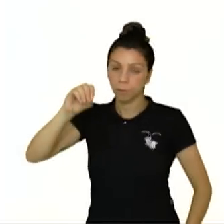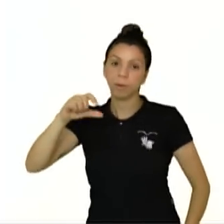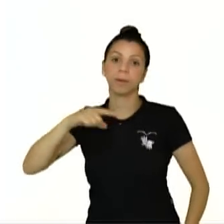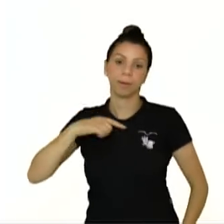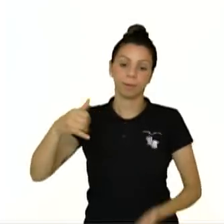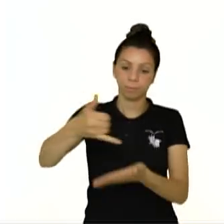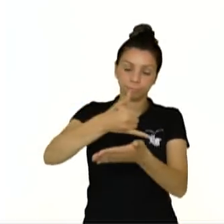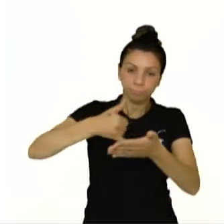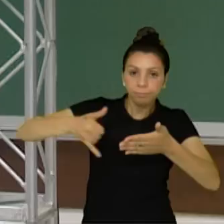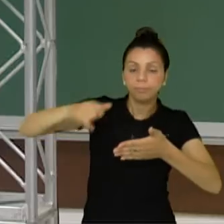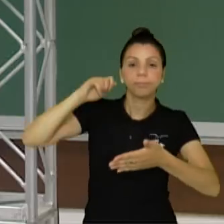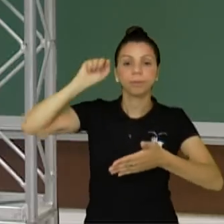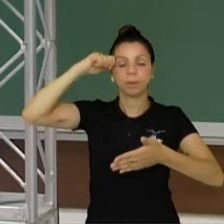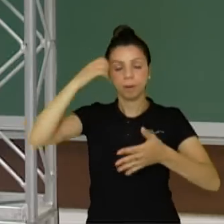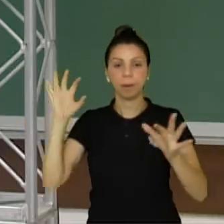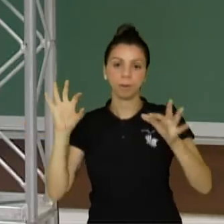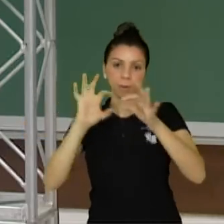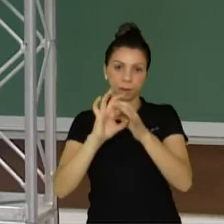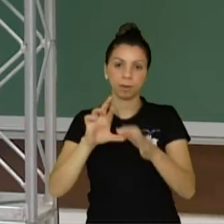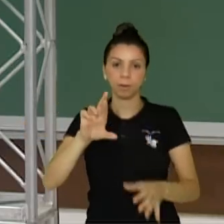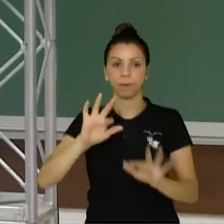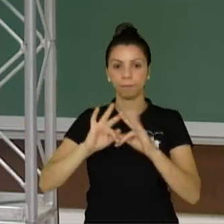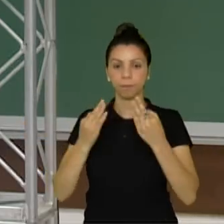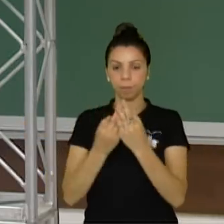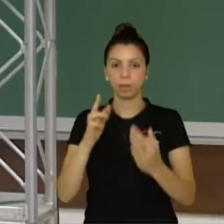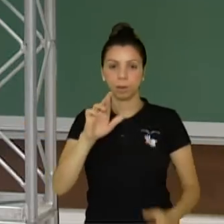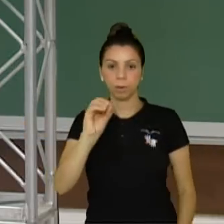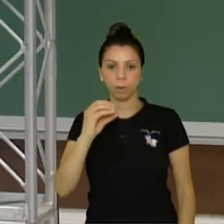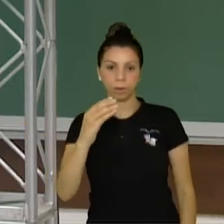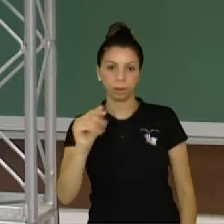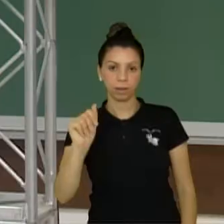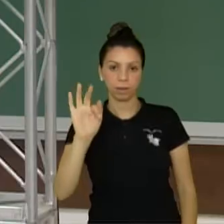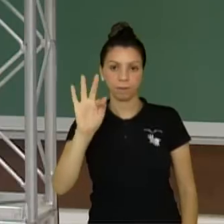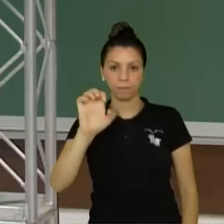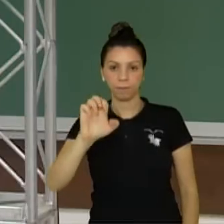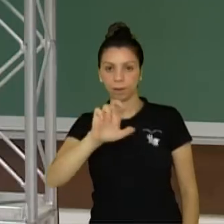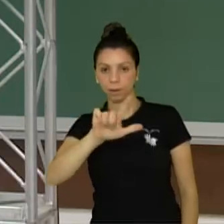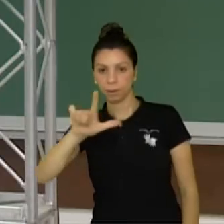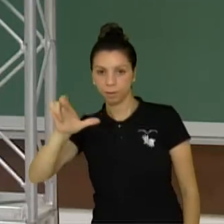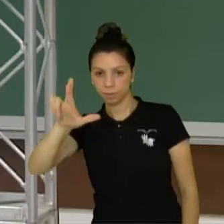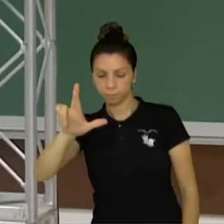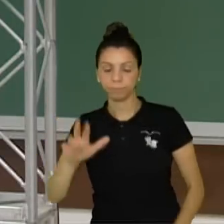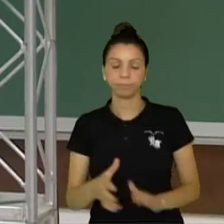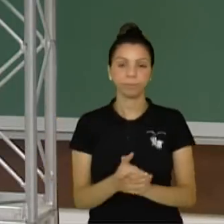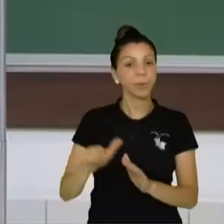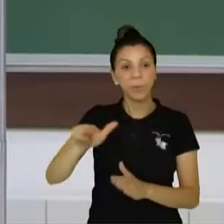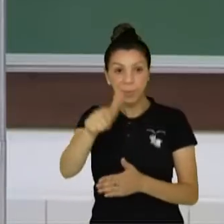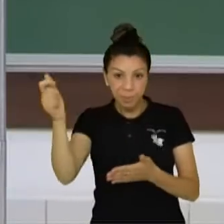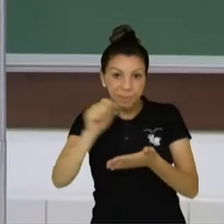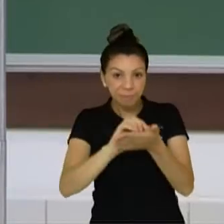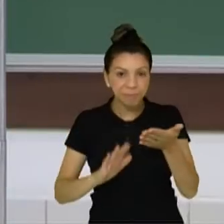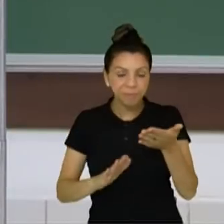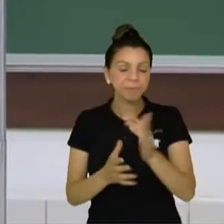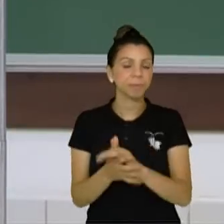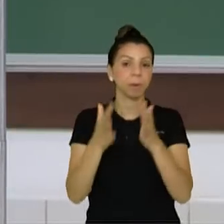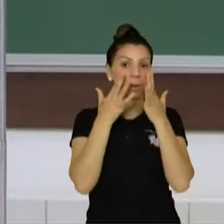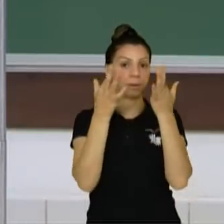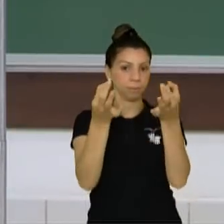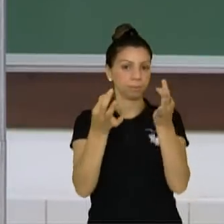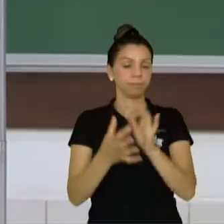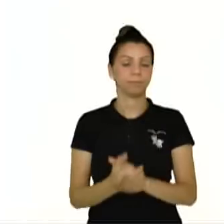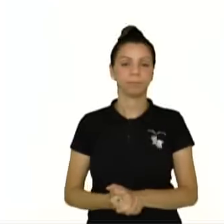petróleo ligada à família Rockefeller. E mais uma atividade. Vamos lá? Presta atenção